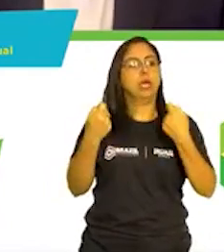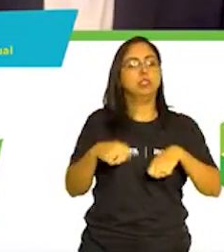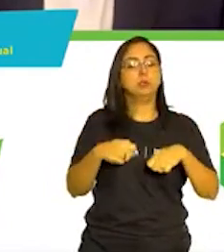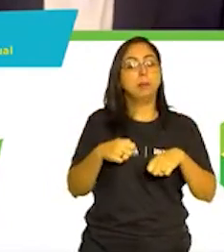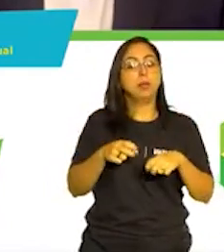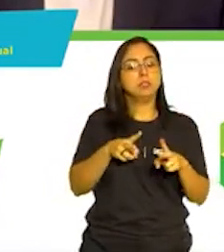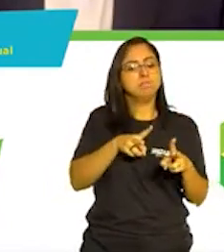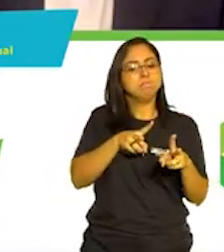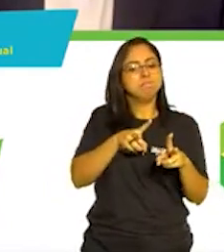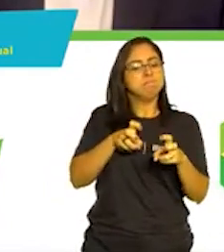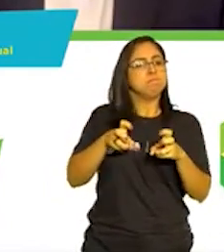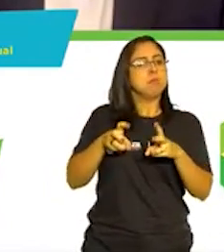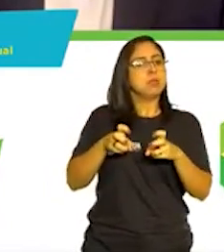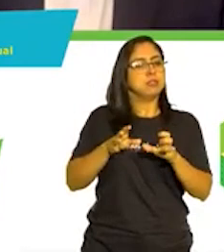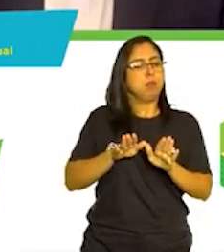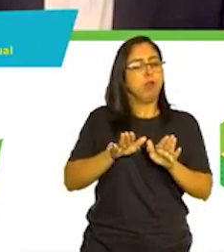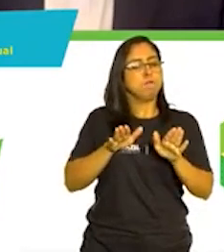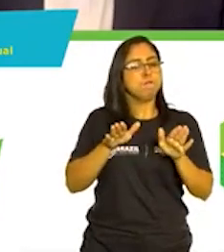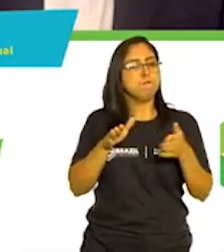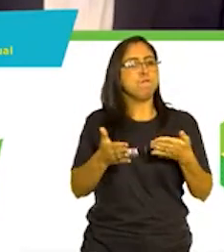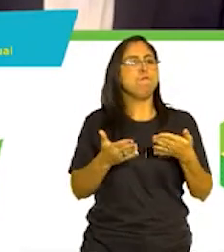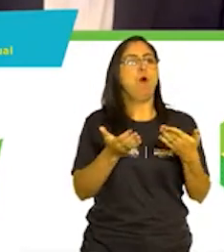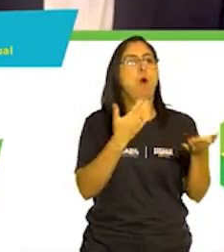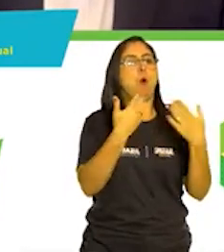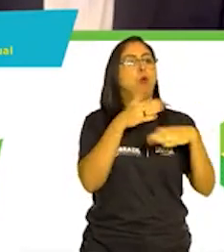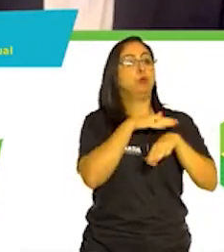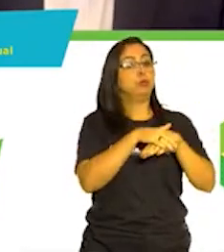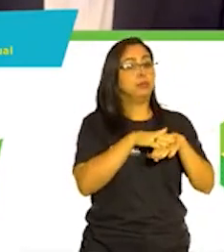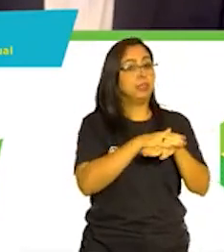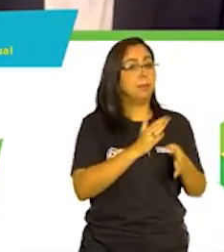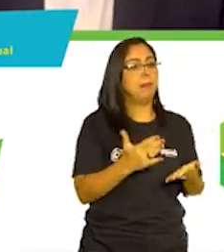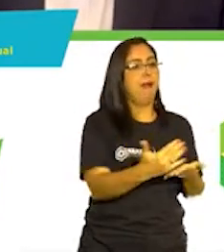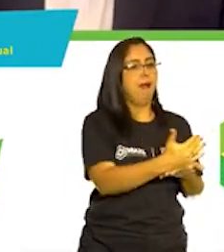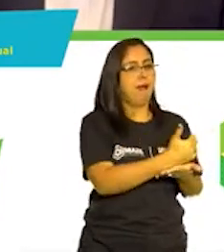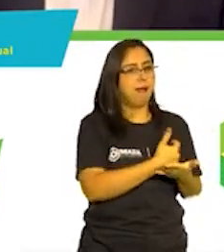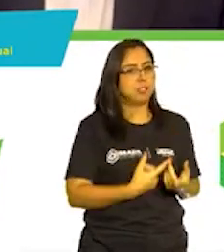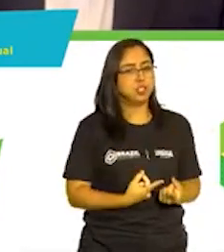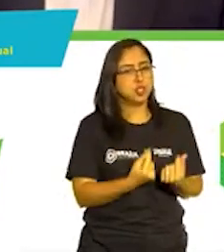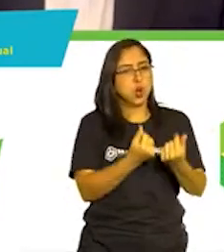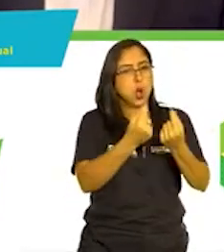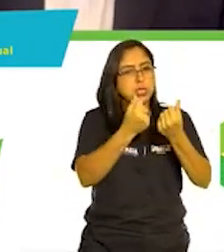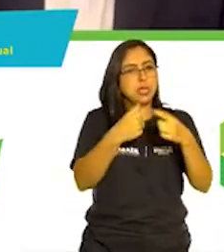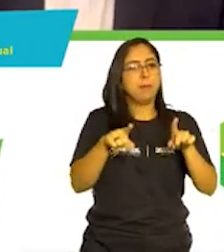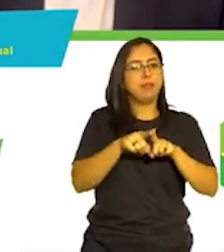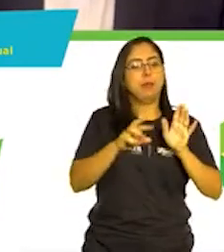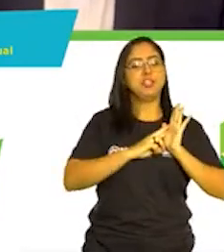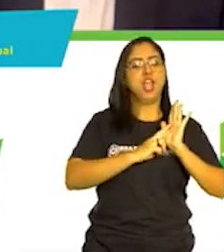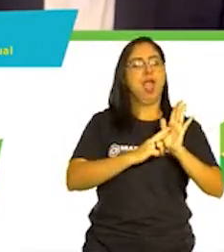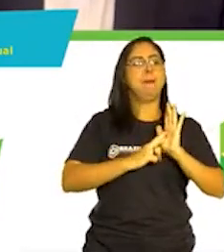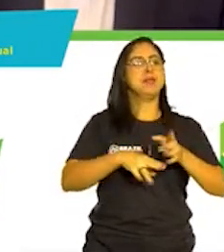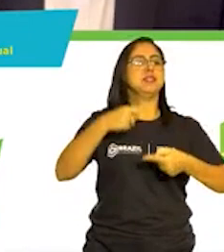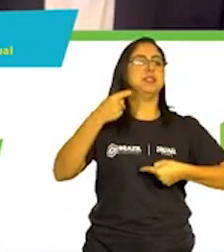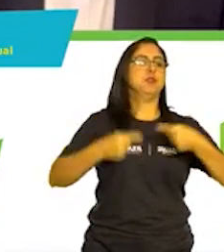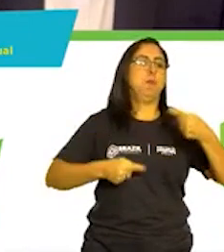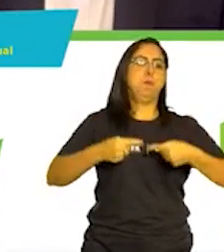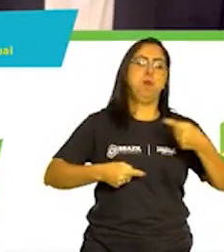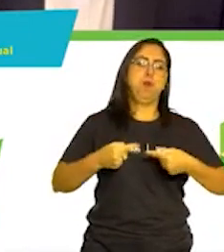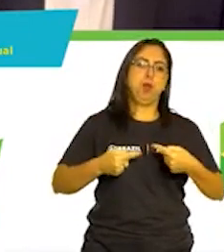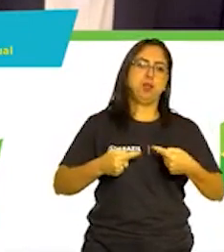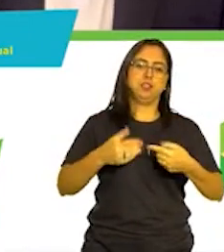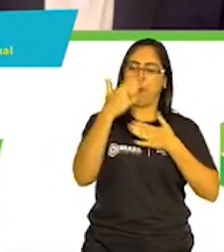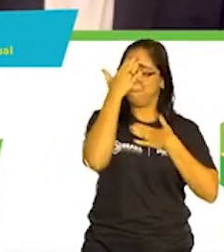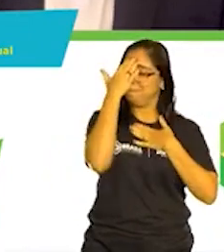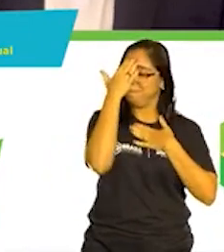adicionadas nesse debate orçamentário, de política pública e de representação política. Obrigada a todos